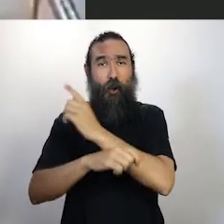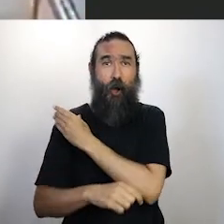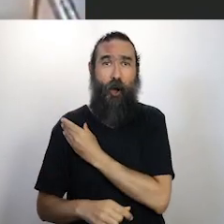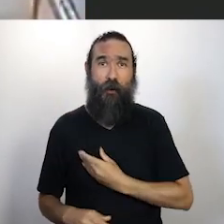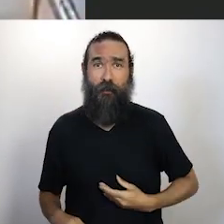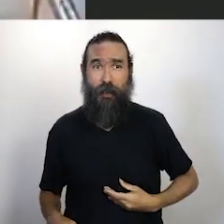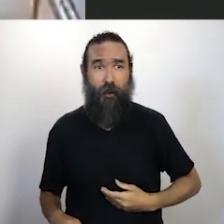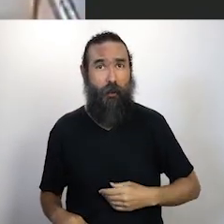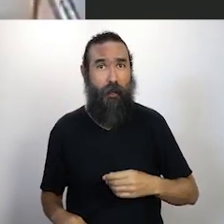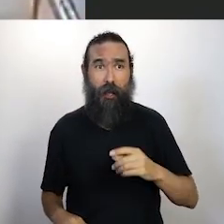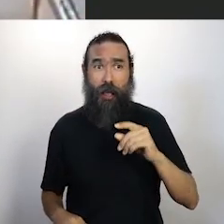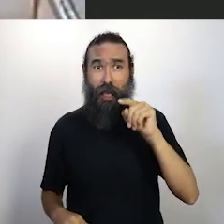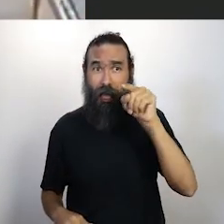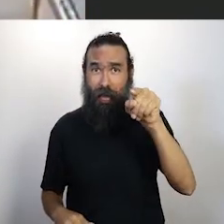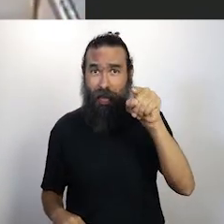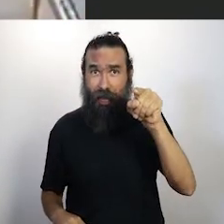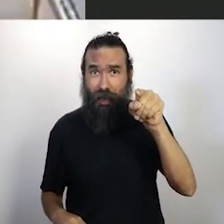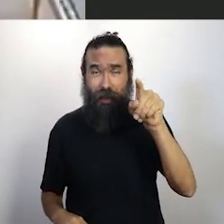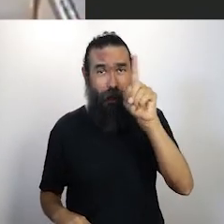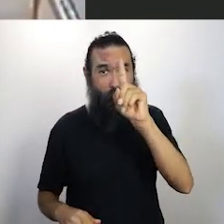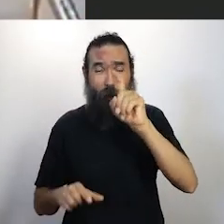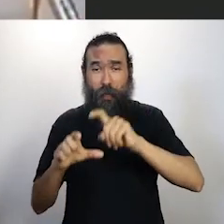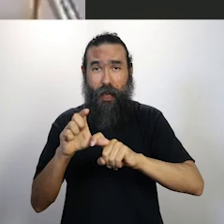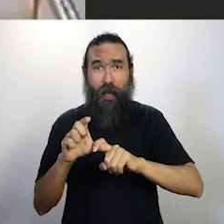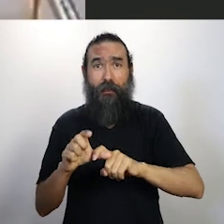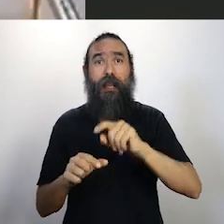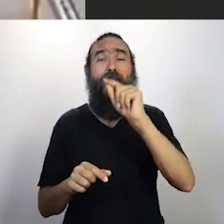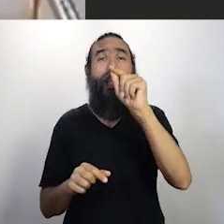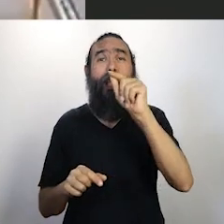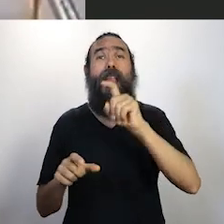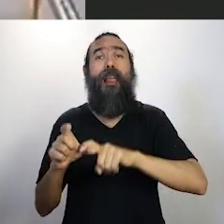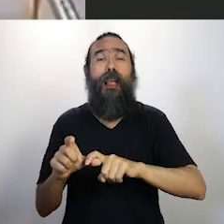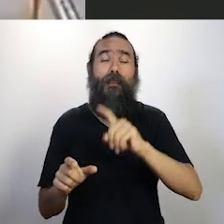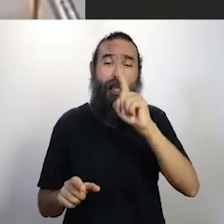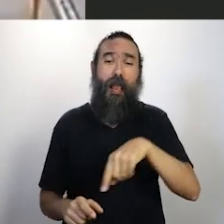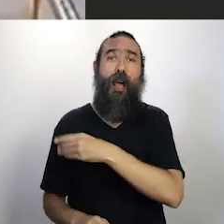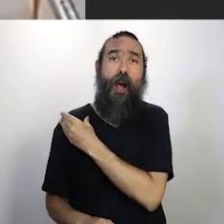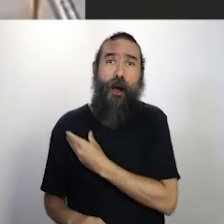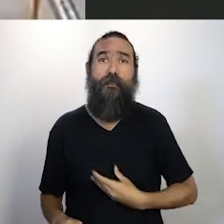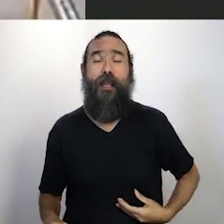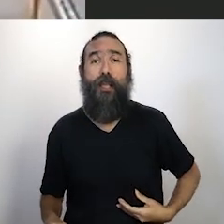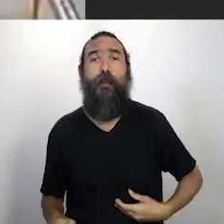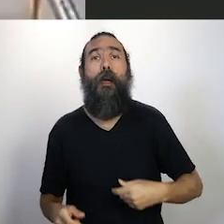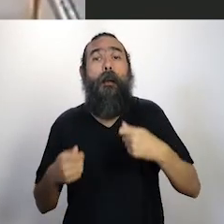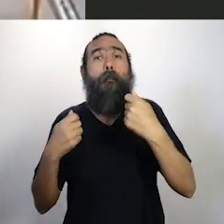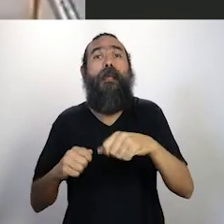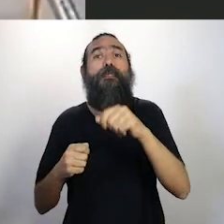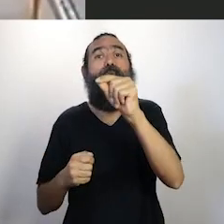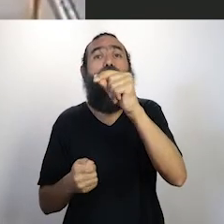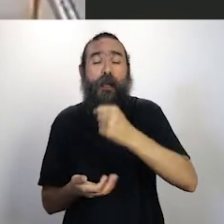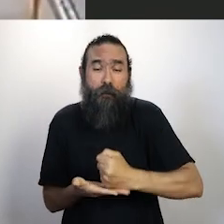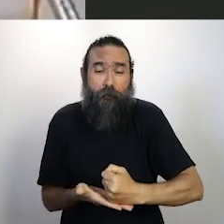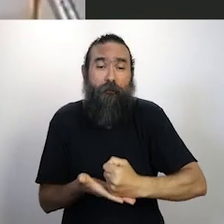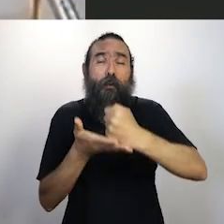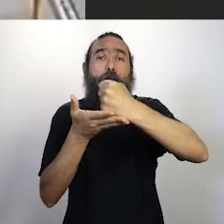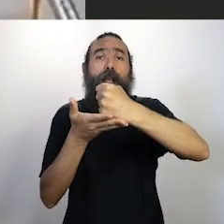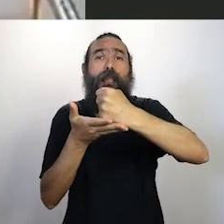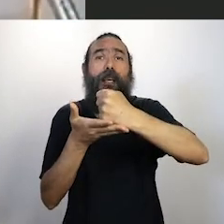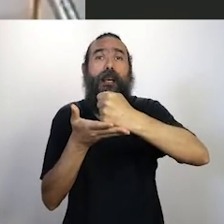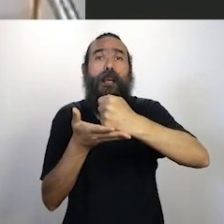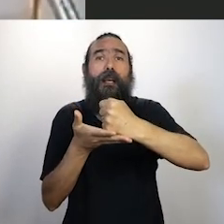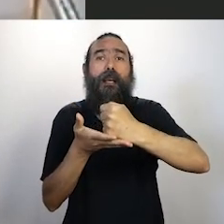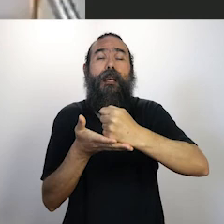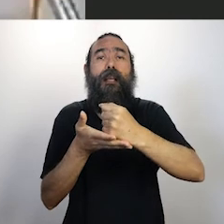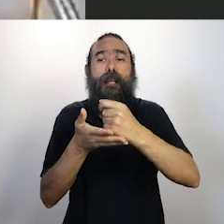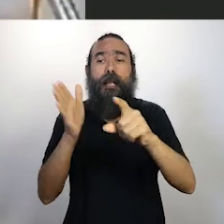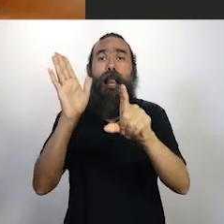os mecanismos de fomento direto e indireto através da lei Goiás e do fundo estadual que honrar o compromisso